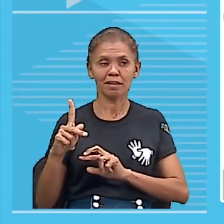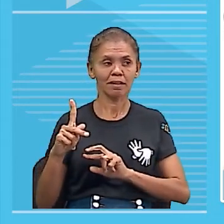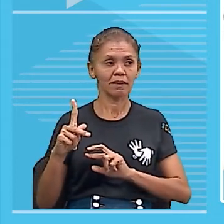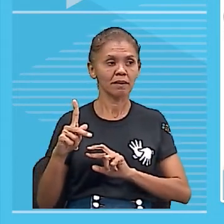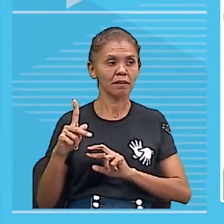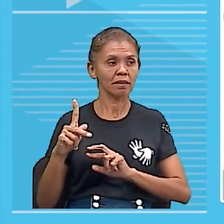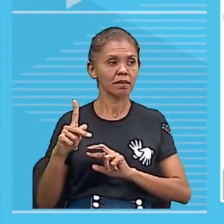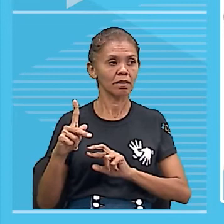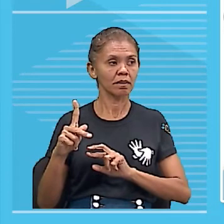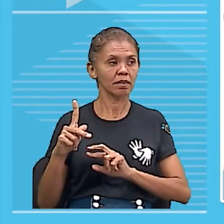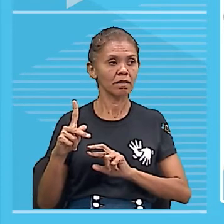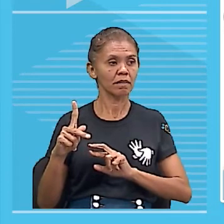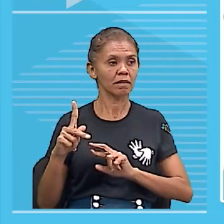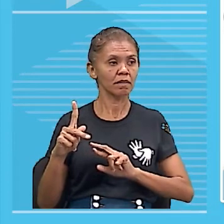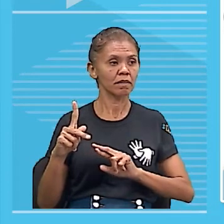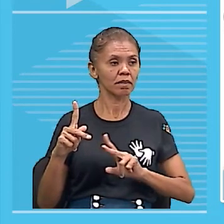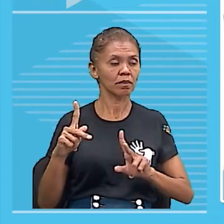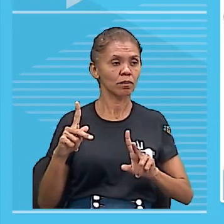potencial